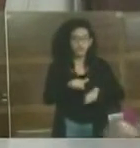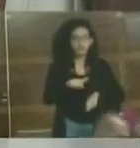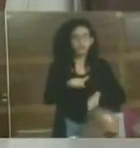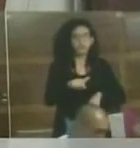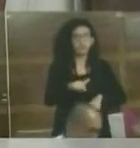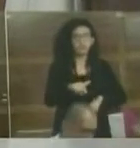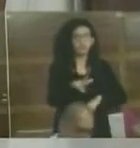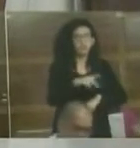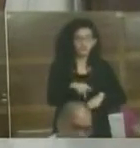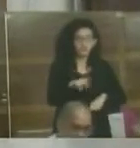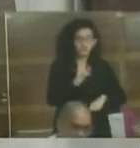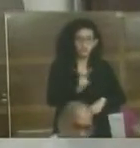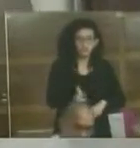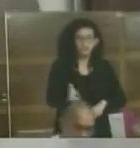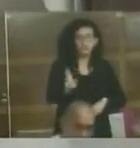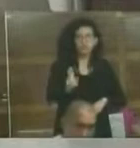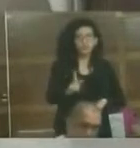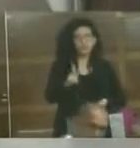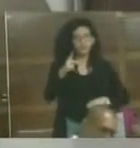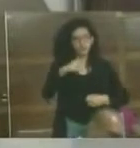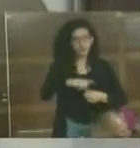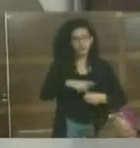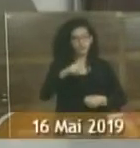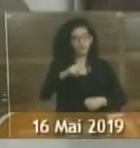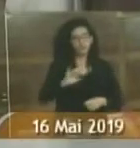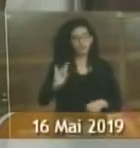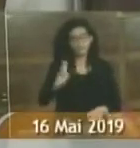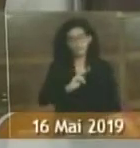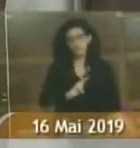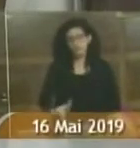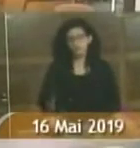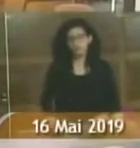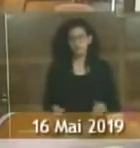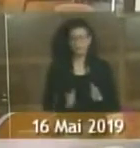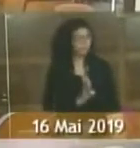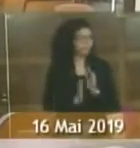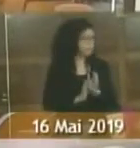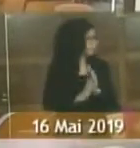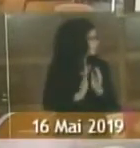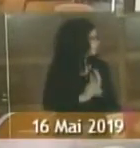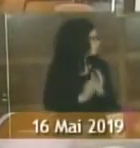país autossuficiente no petróleo. Fico por aqui, senhor presidente.